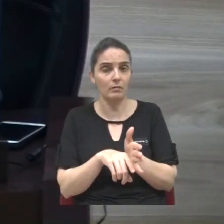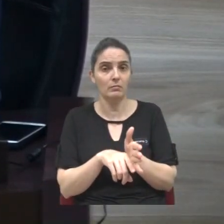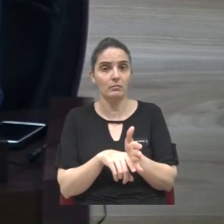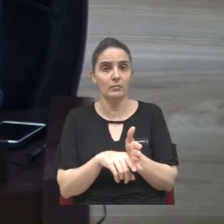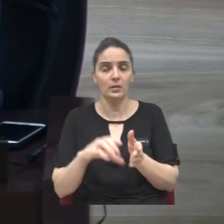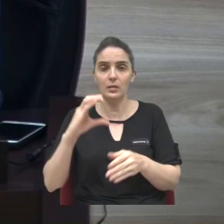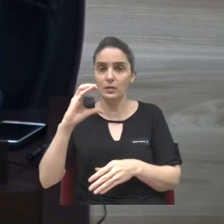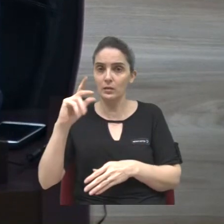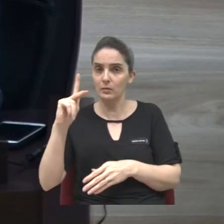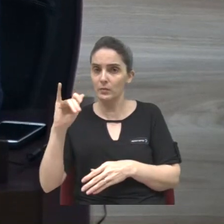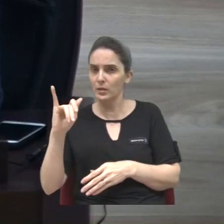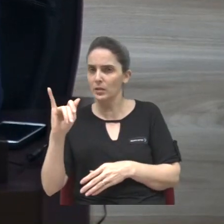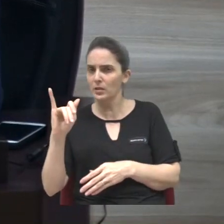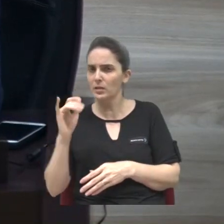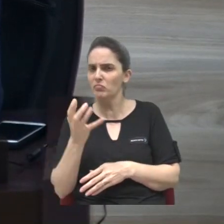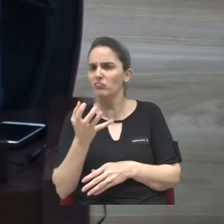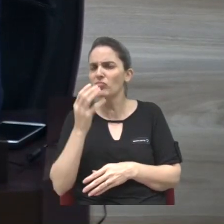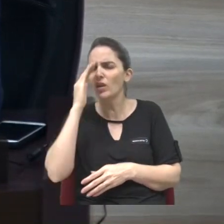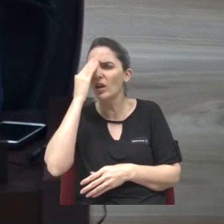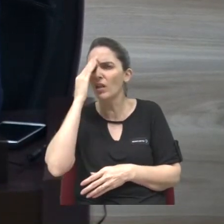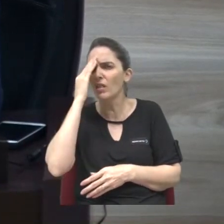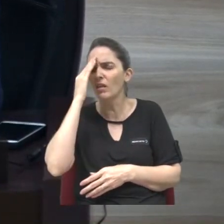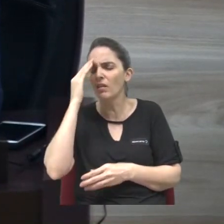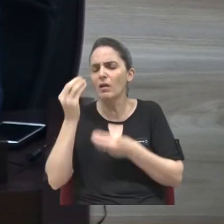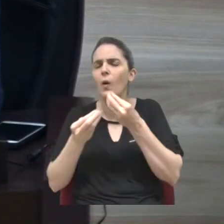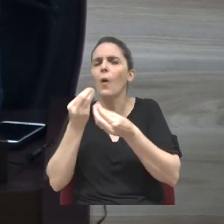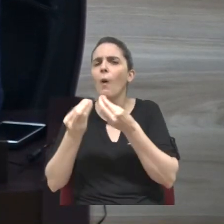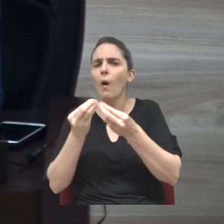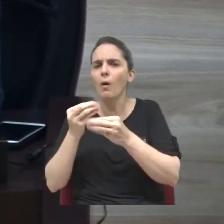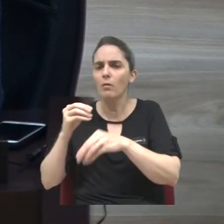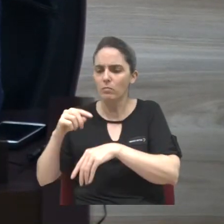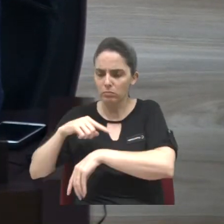o funcionamento dos hidrômetros, sobretudo